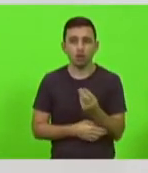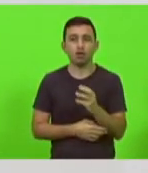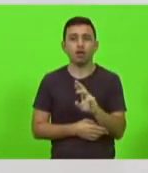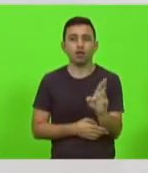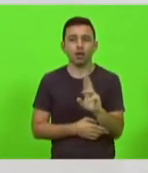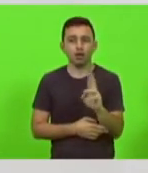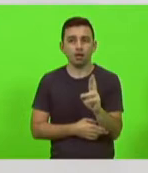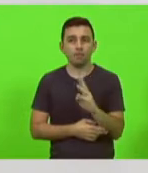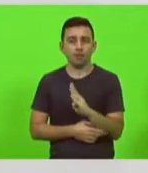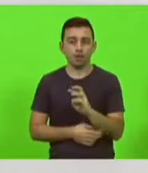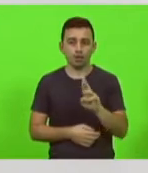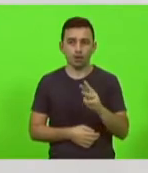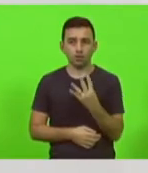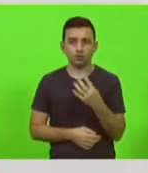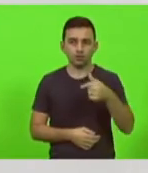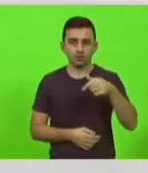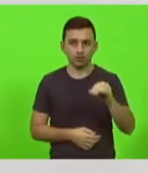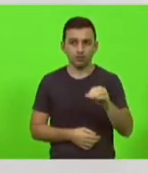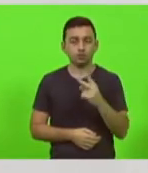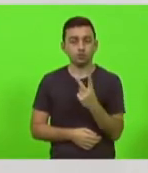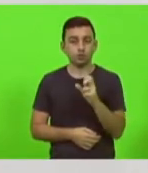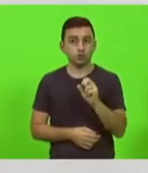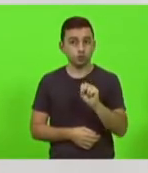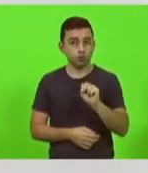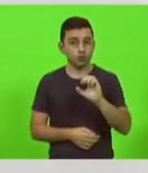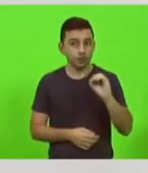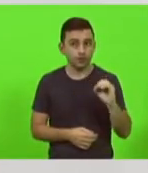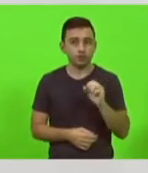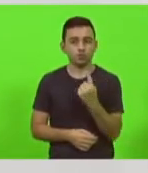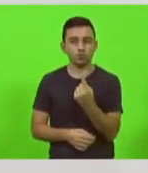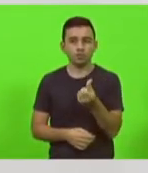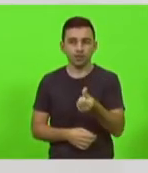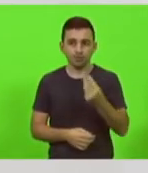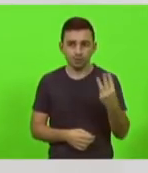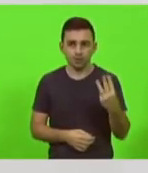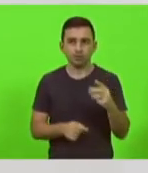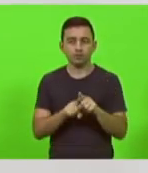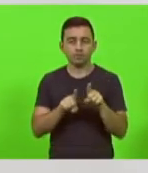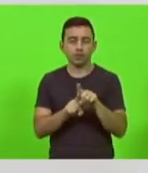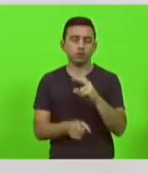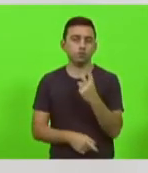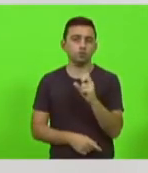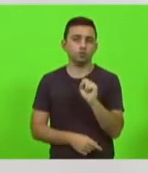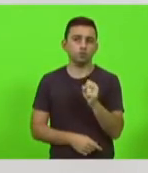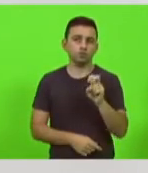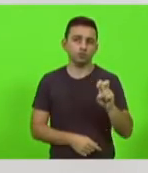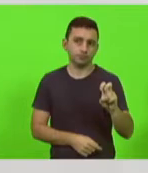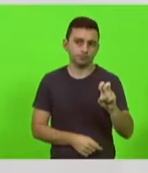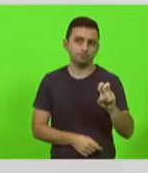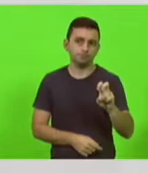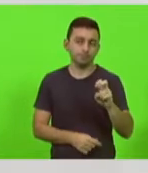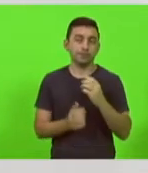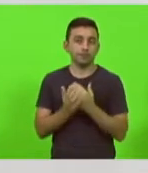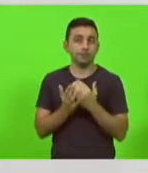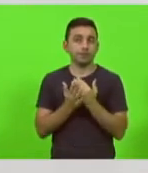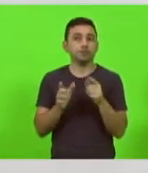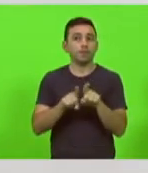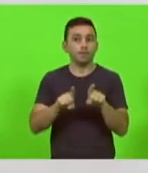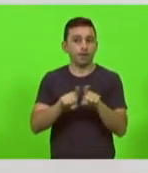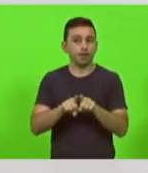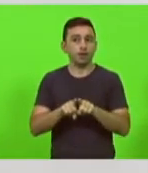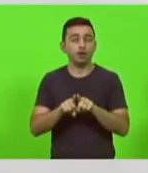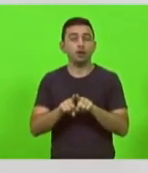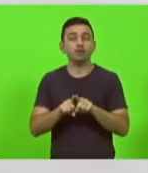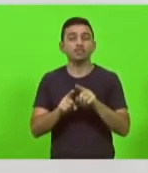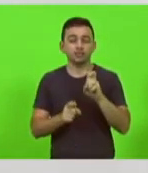BRs 470, 280, 163 e 285, além de reservar outros 50